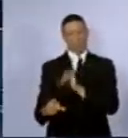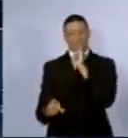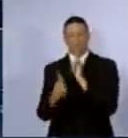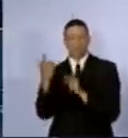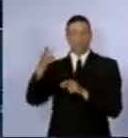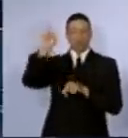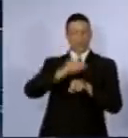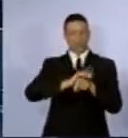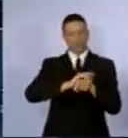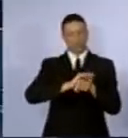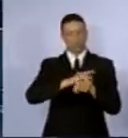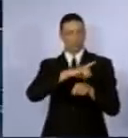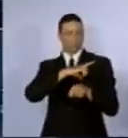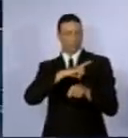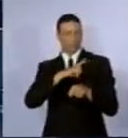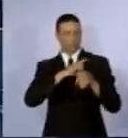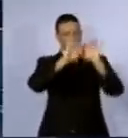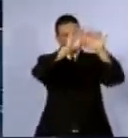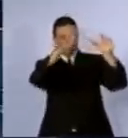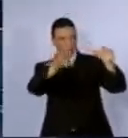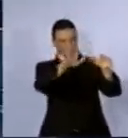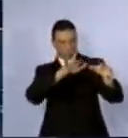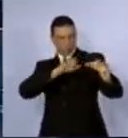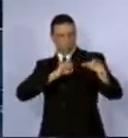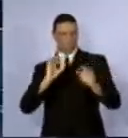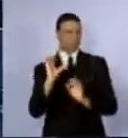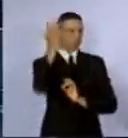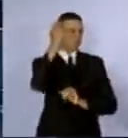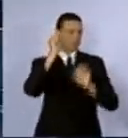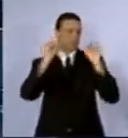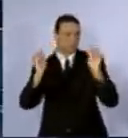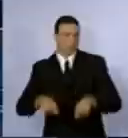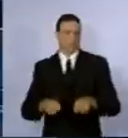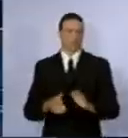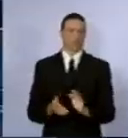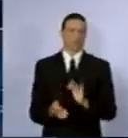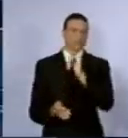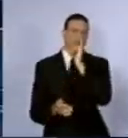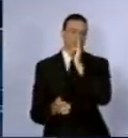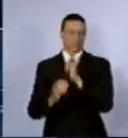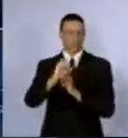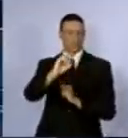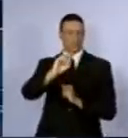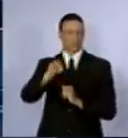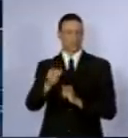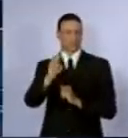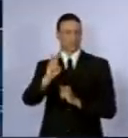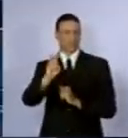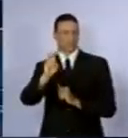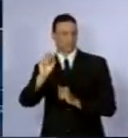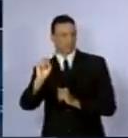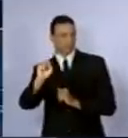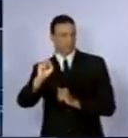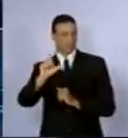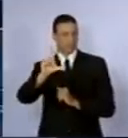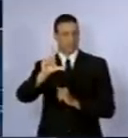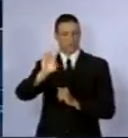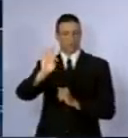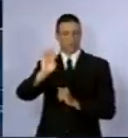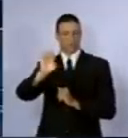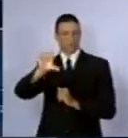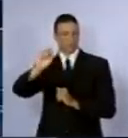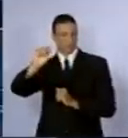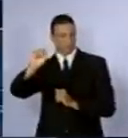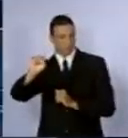está relacionada aos campos eletromagnéticos. Depois nós temos aqui de 0,5 a 0,8 microtesla, que também está relacionado